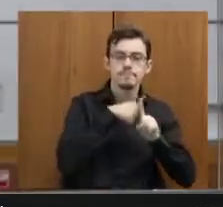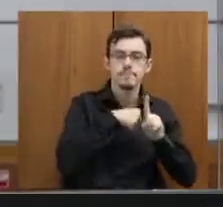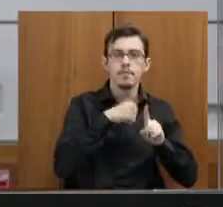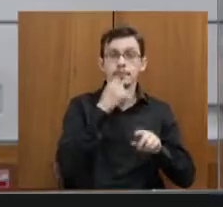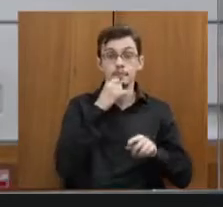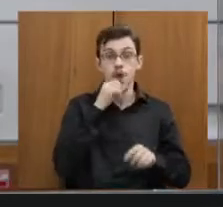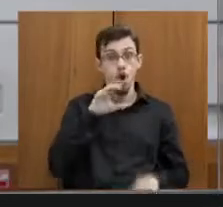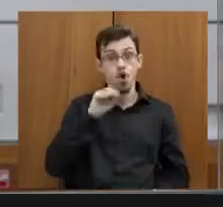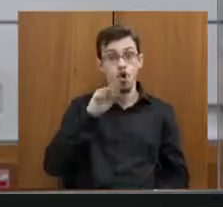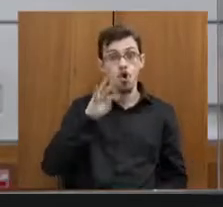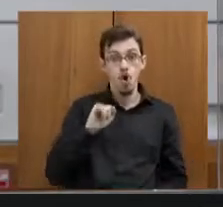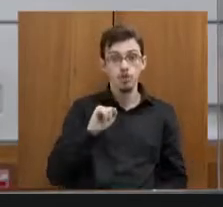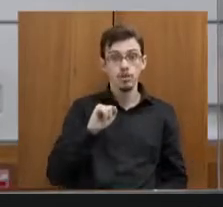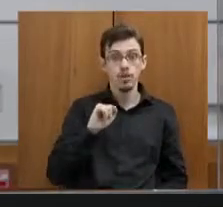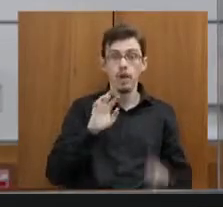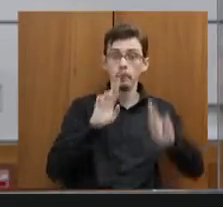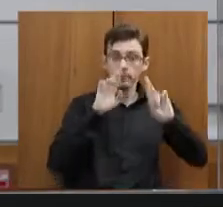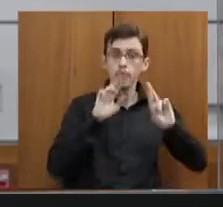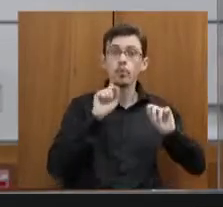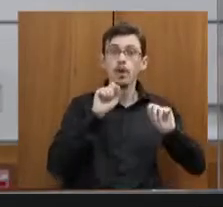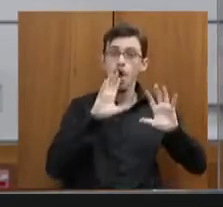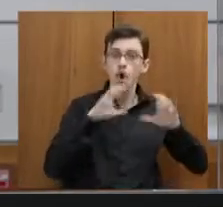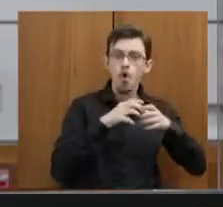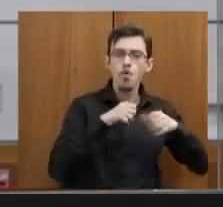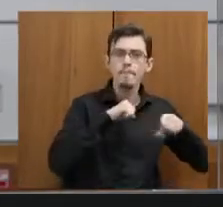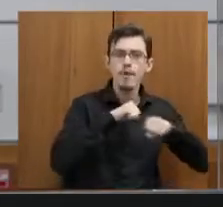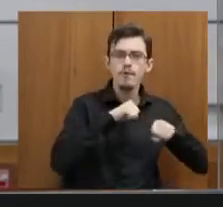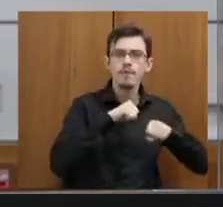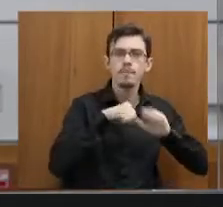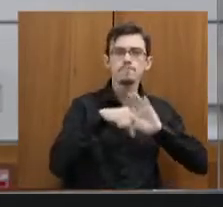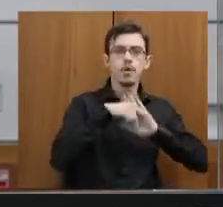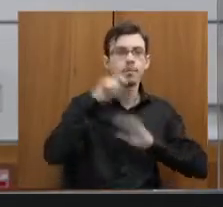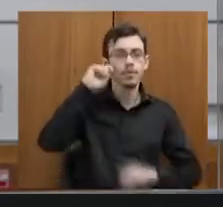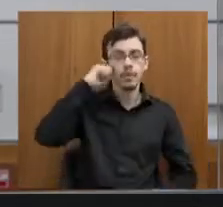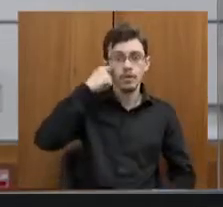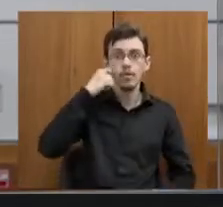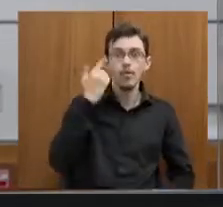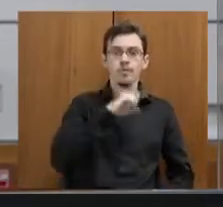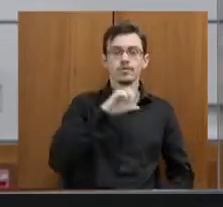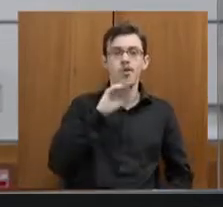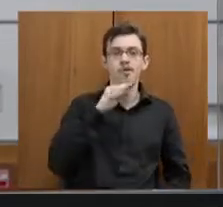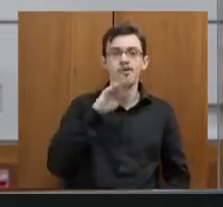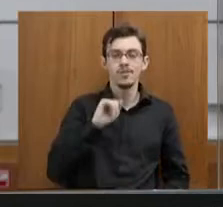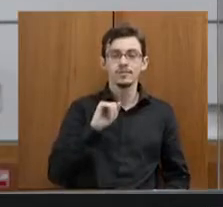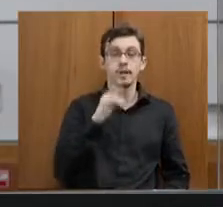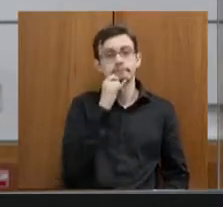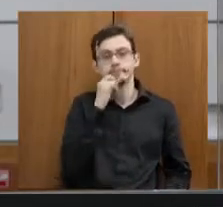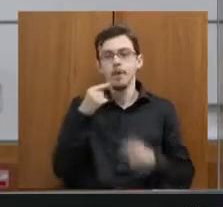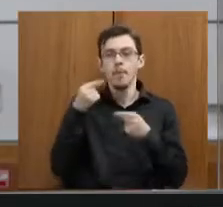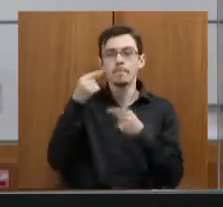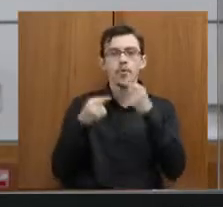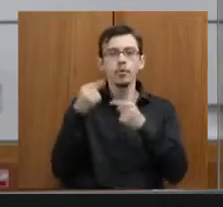cota foi o movimento negro para conseguir conta né é a política nacional de promoção da Igualdade racial